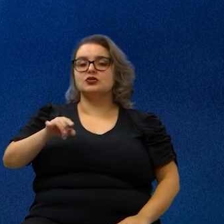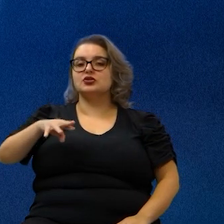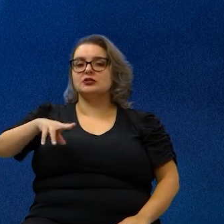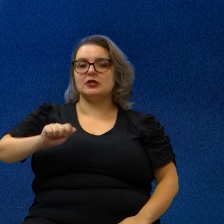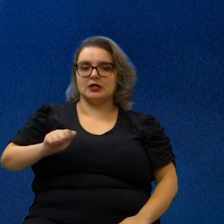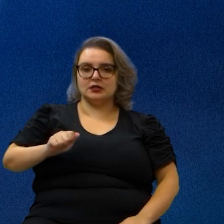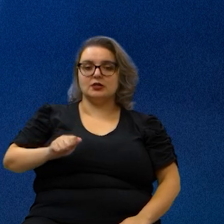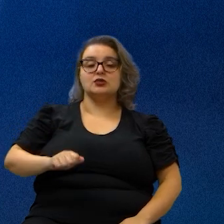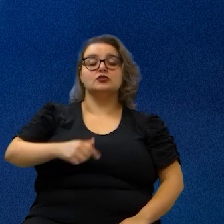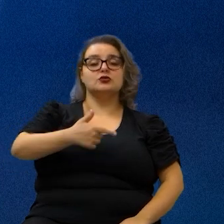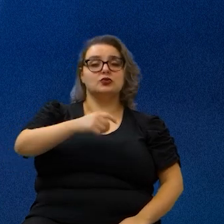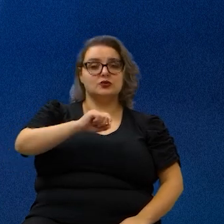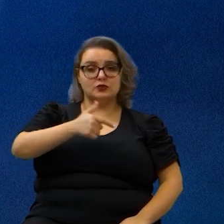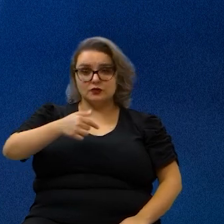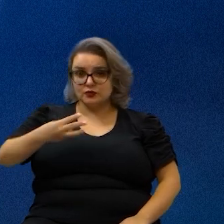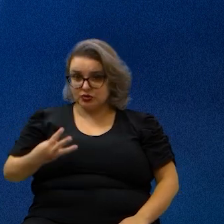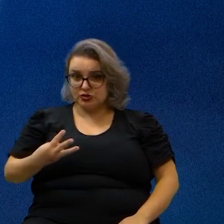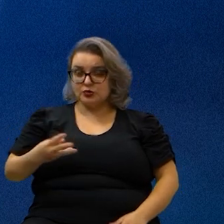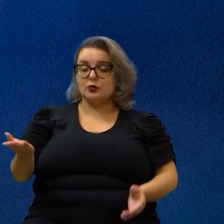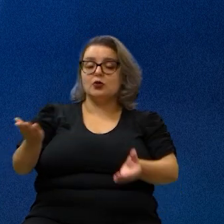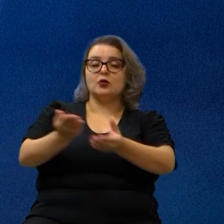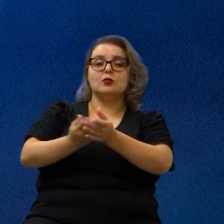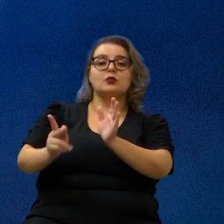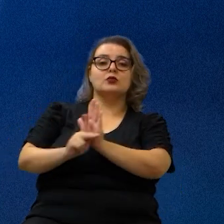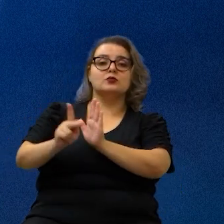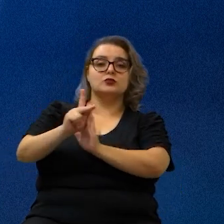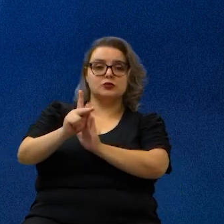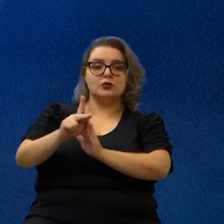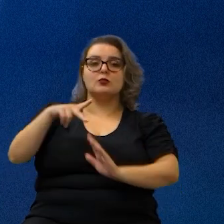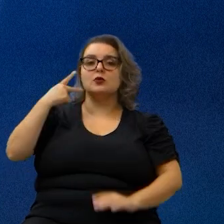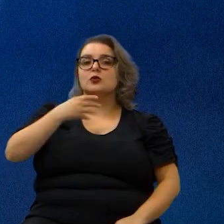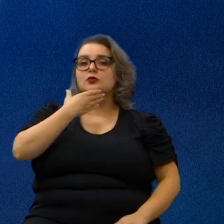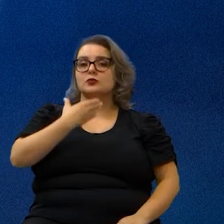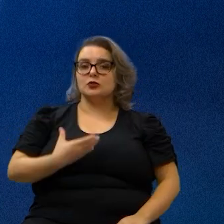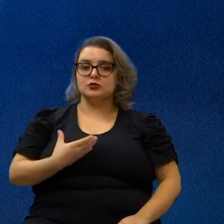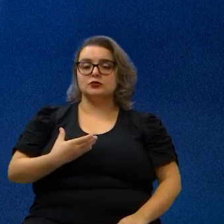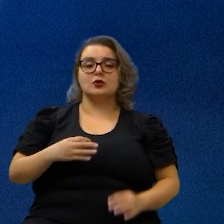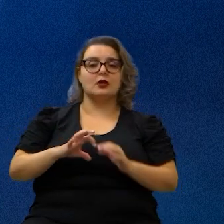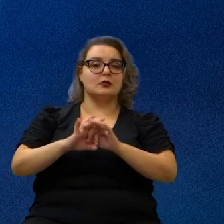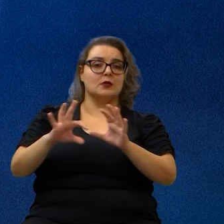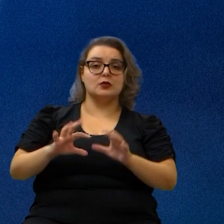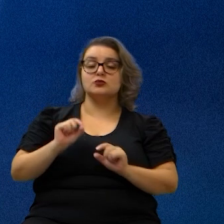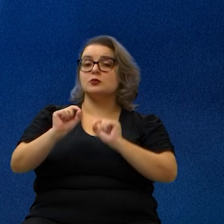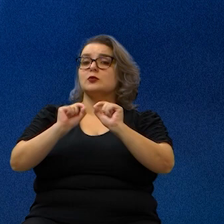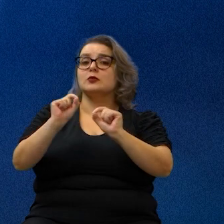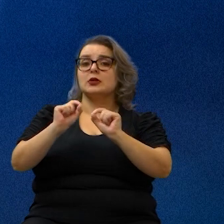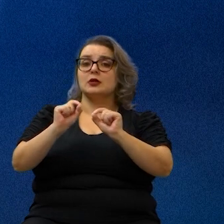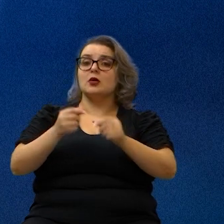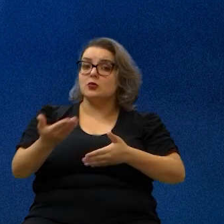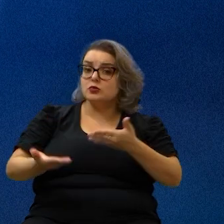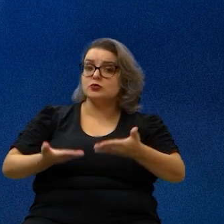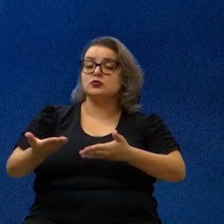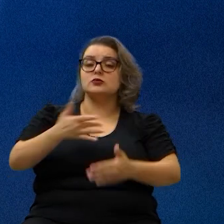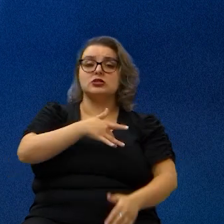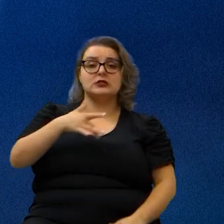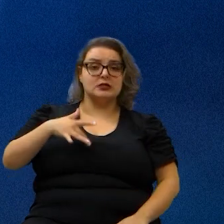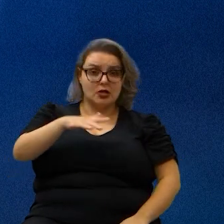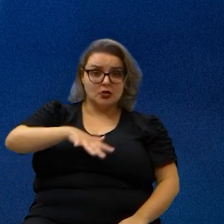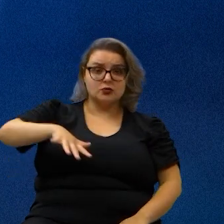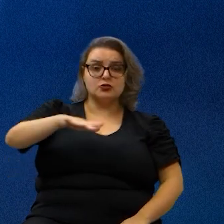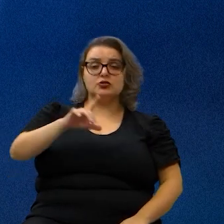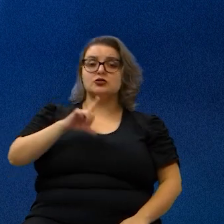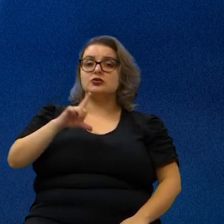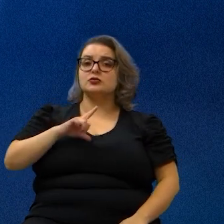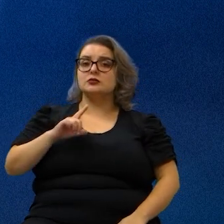número 293 de 2023, protocolado pelo vereador Carmo Luiz, dispõe sobre a necessidade dos